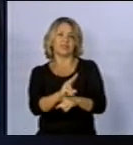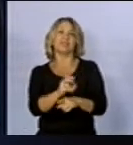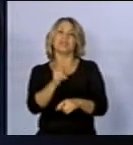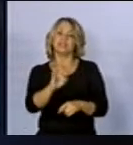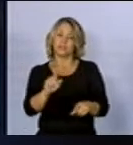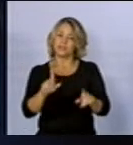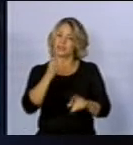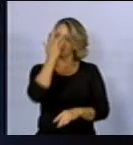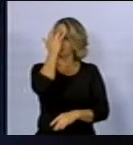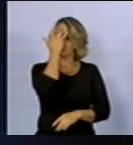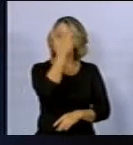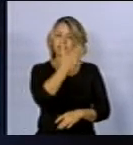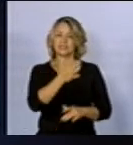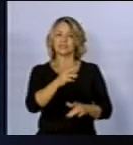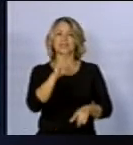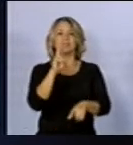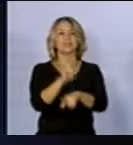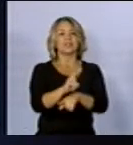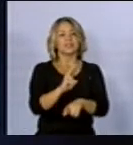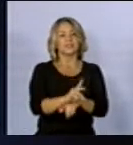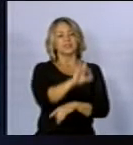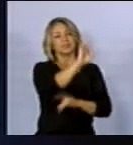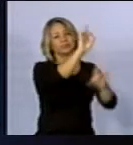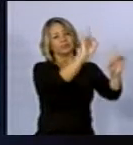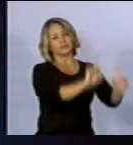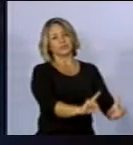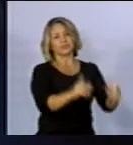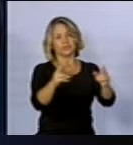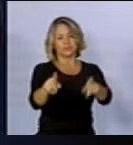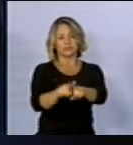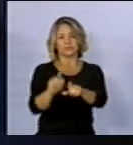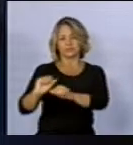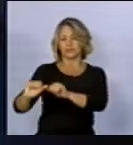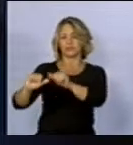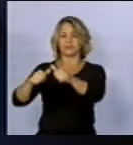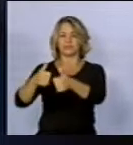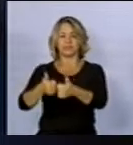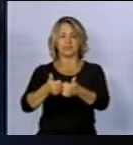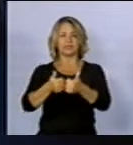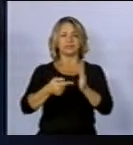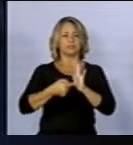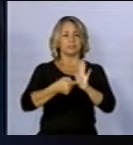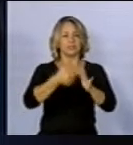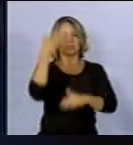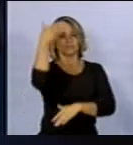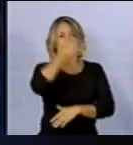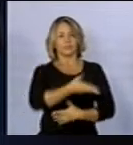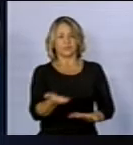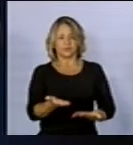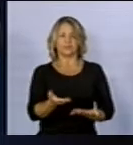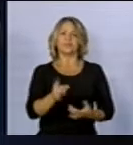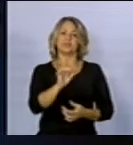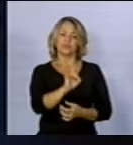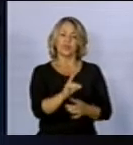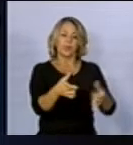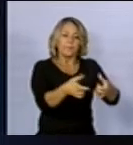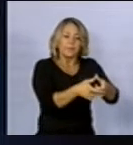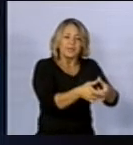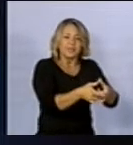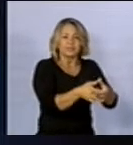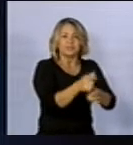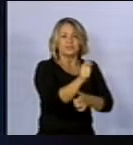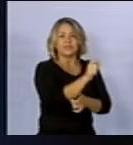facilitação da defesa de seus direitos inclusive com a inversão do ônus da prova trata-se de uma pequena Associação